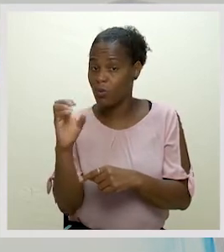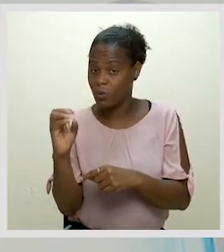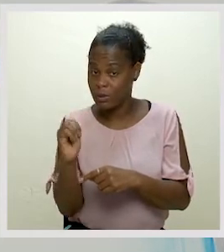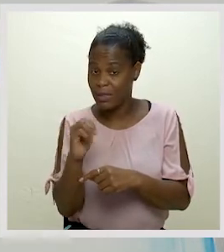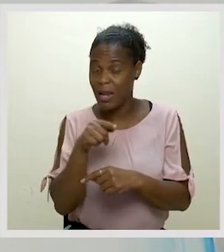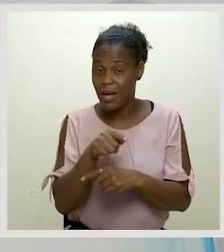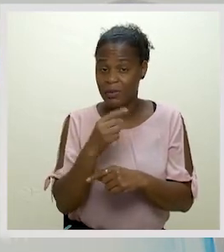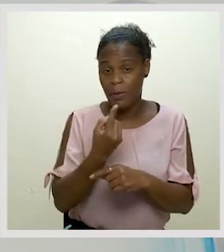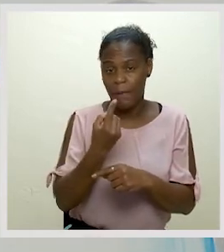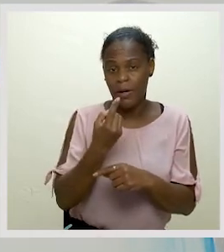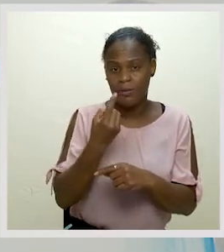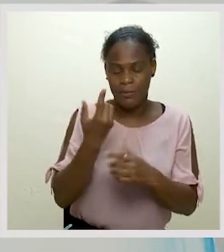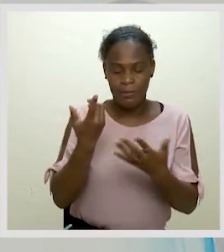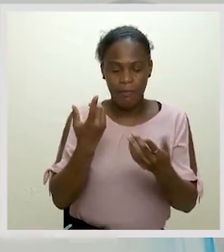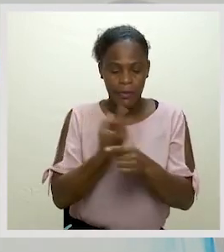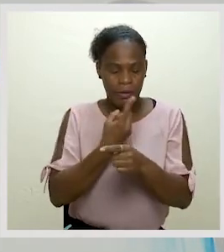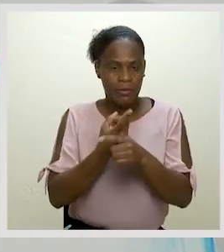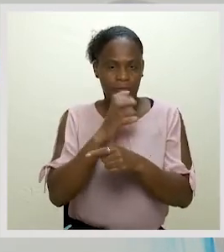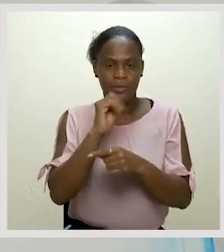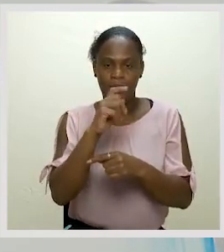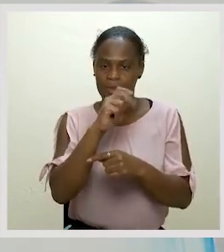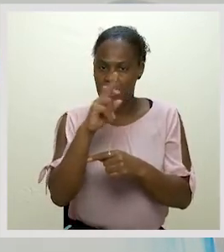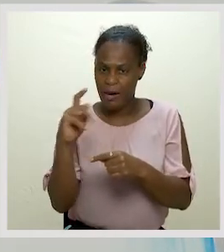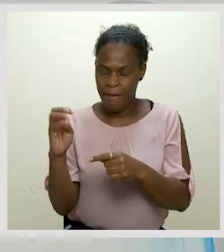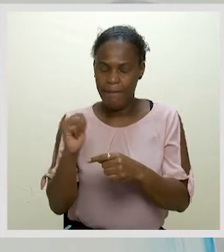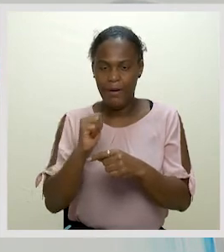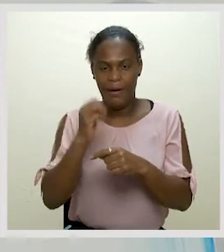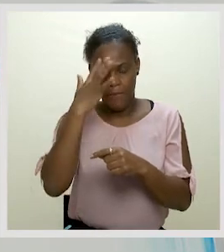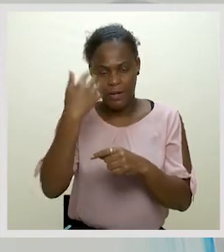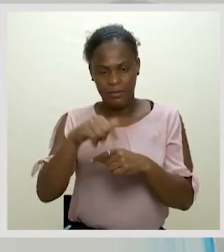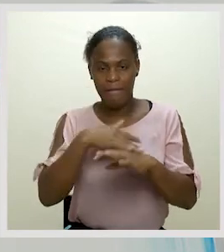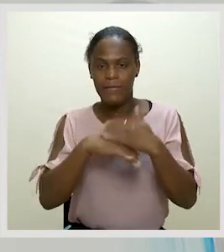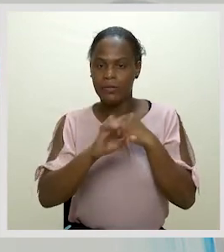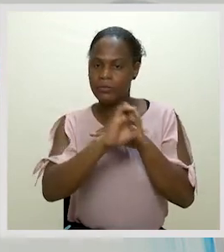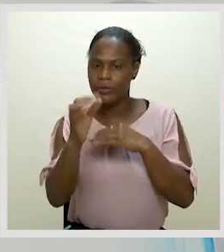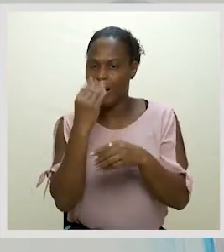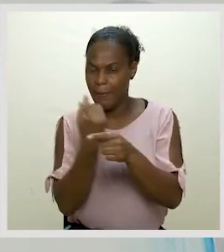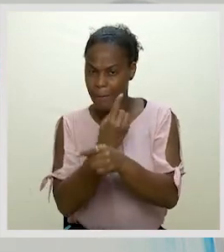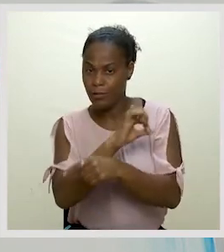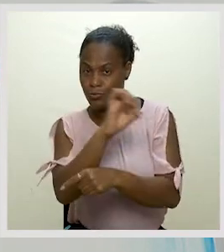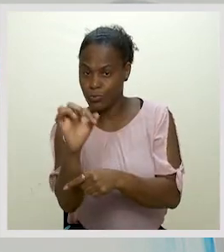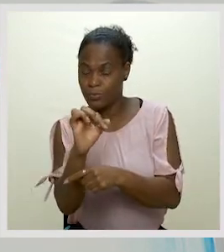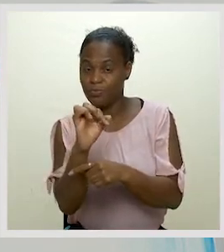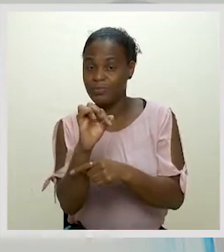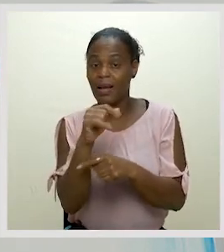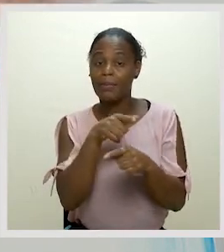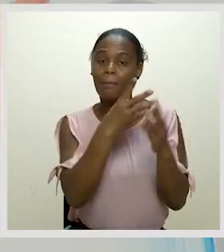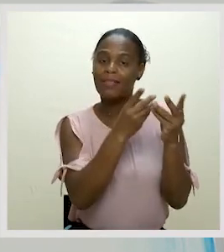Autotrofia são seres capazes de sintetizar os seus próprios alimentos a partir da